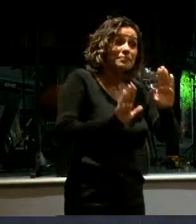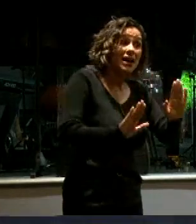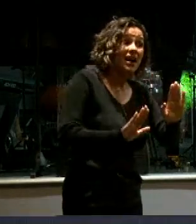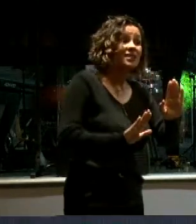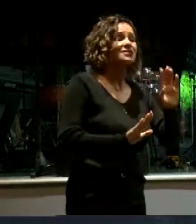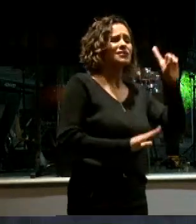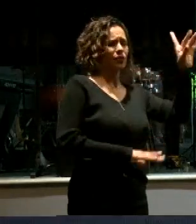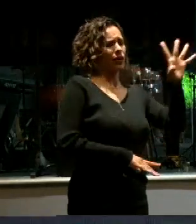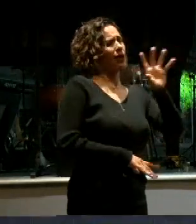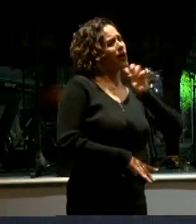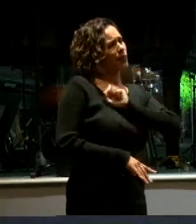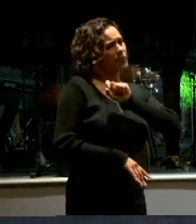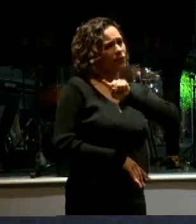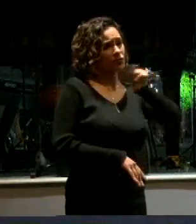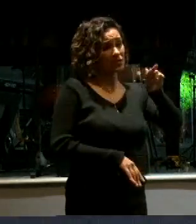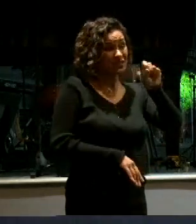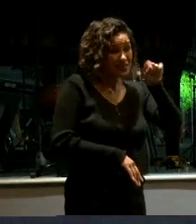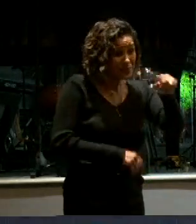nele.